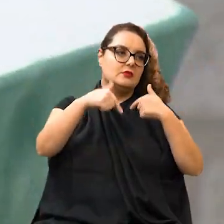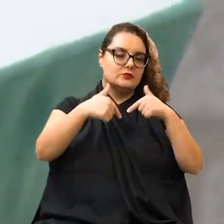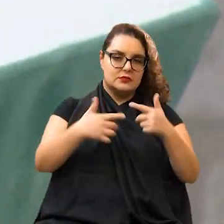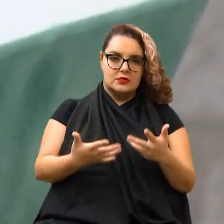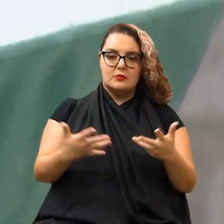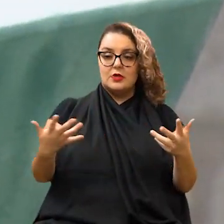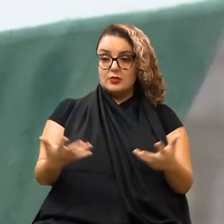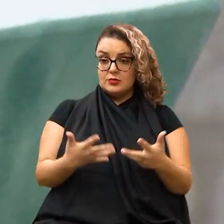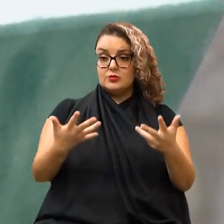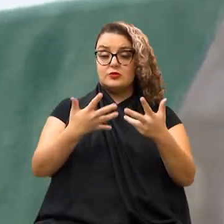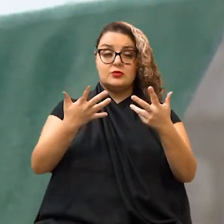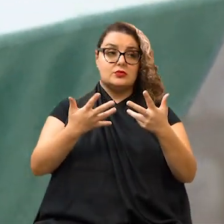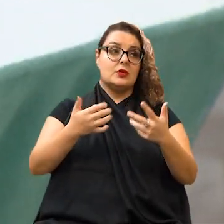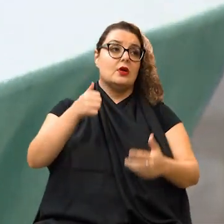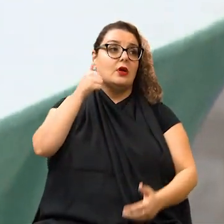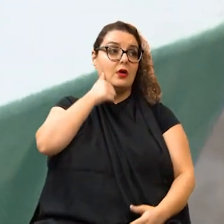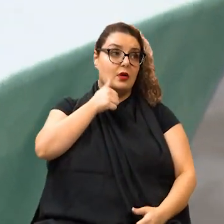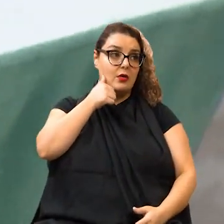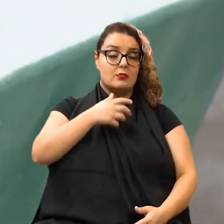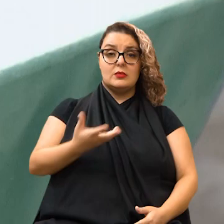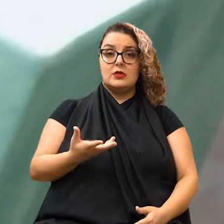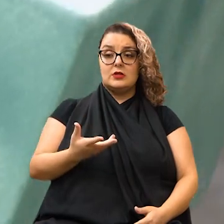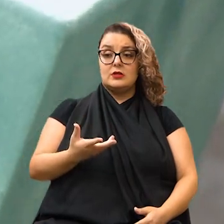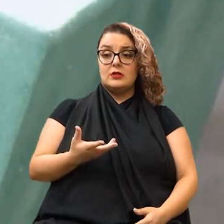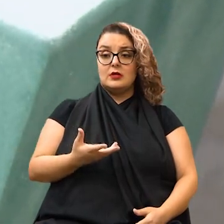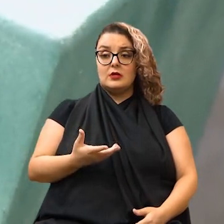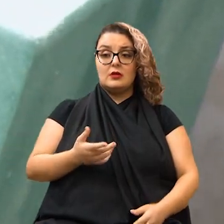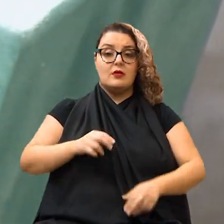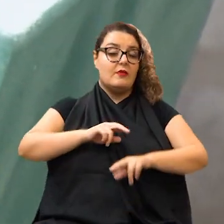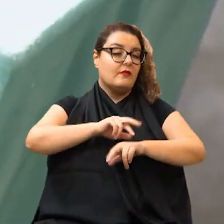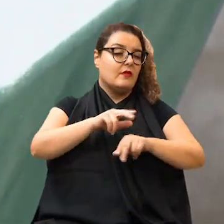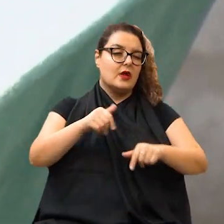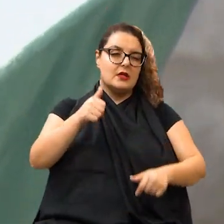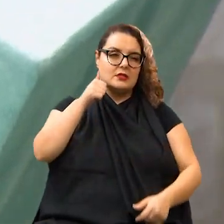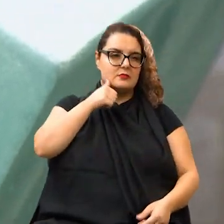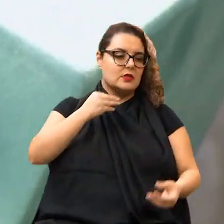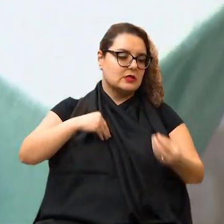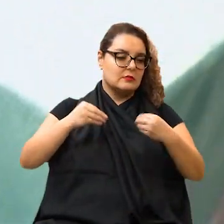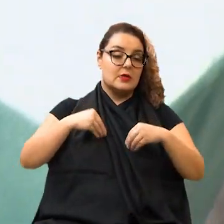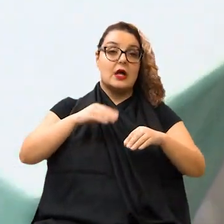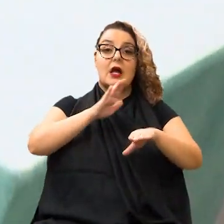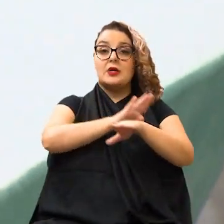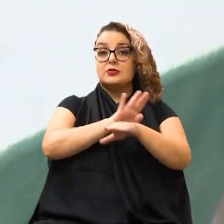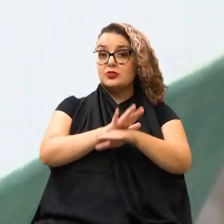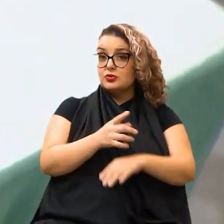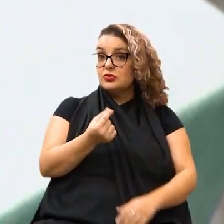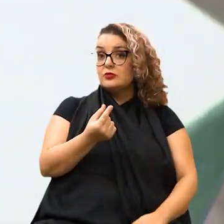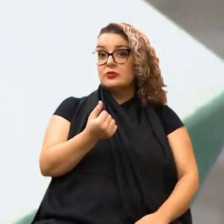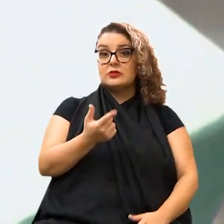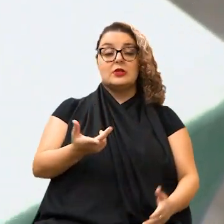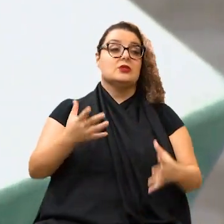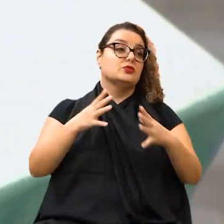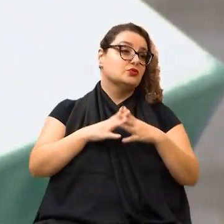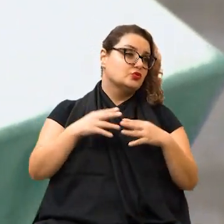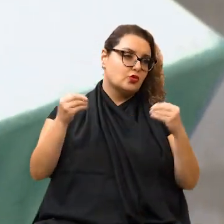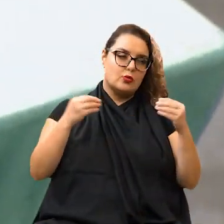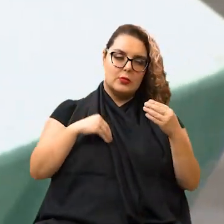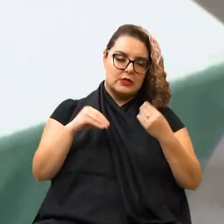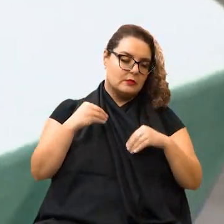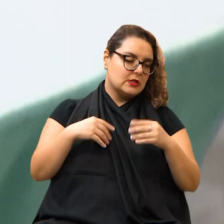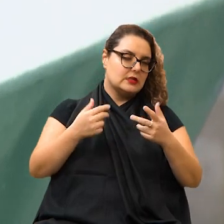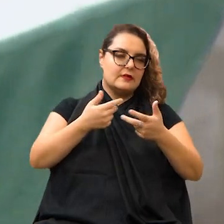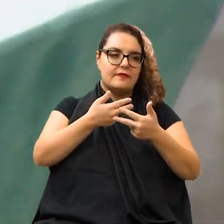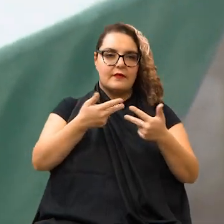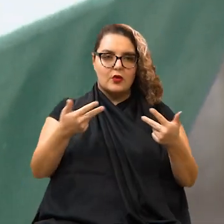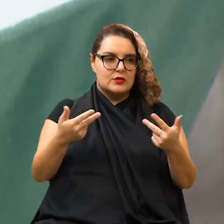que estimula muita mulher, tira muita mulher da depressão, ajuda financeiramente. Tem